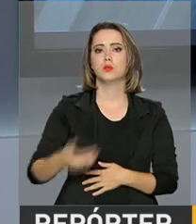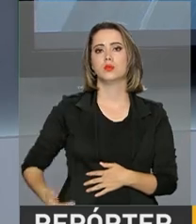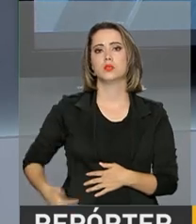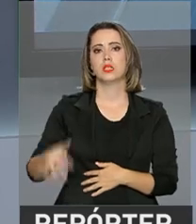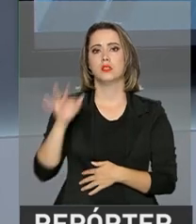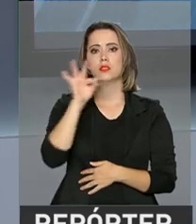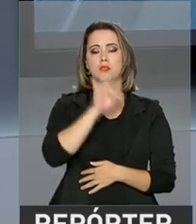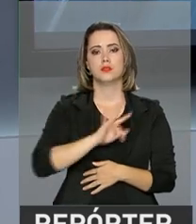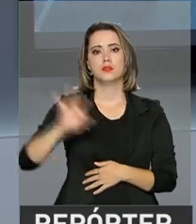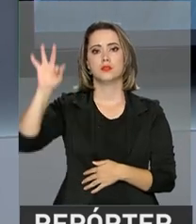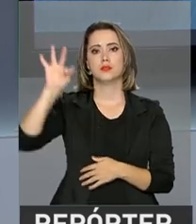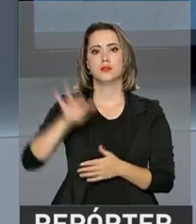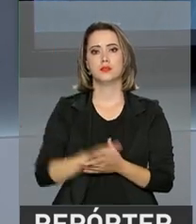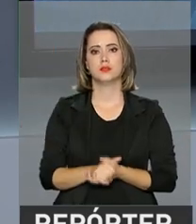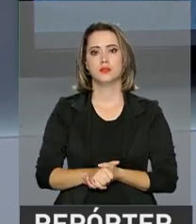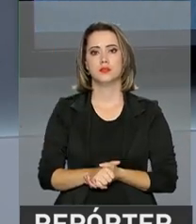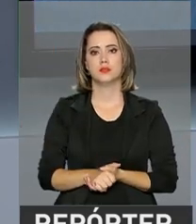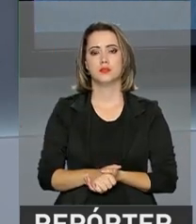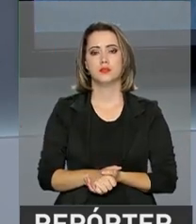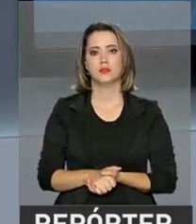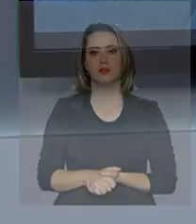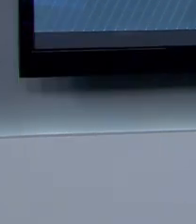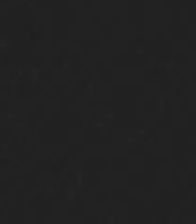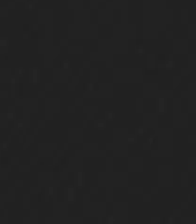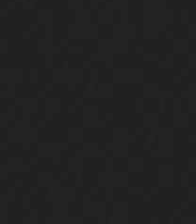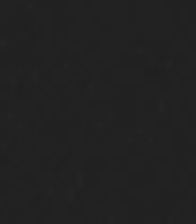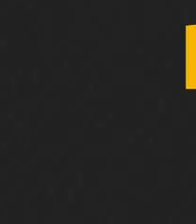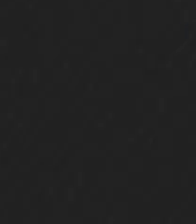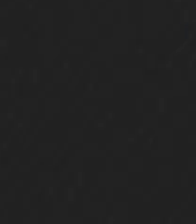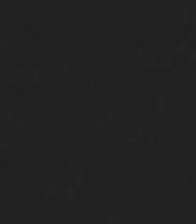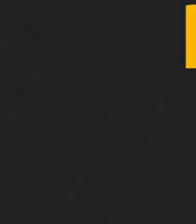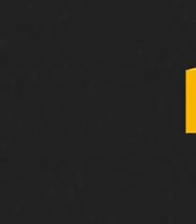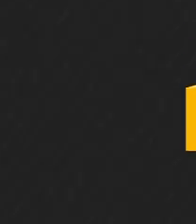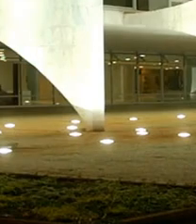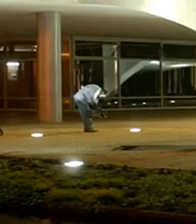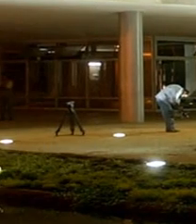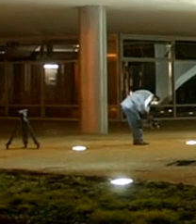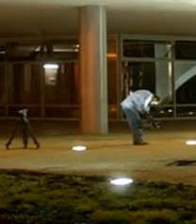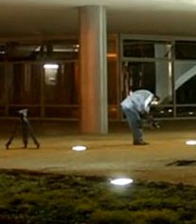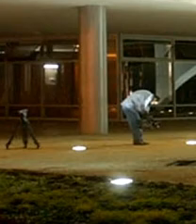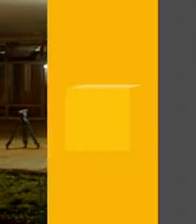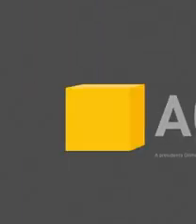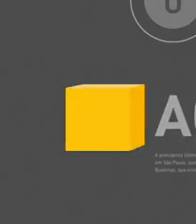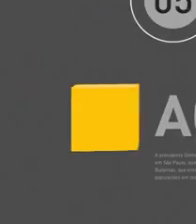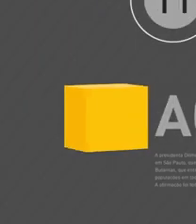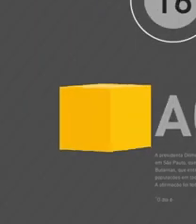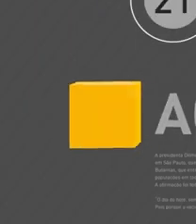na NBR, a TV do Governo Federal.